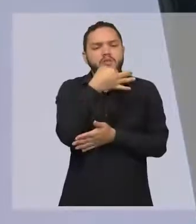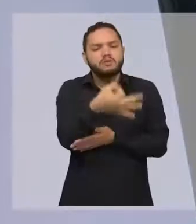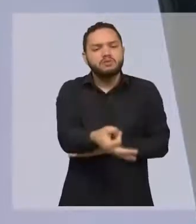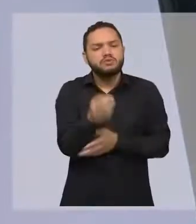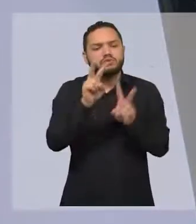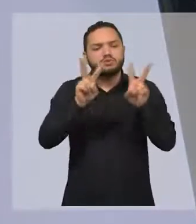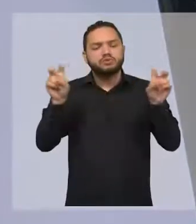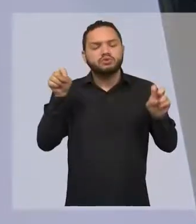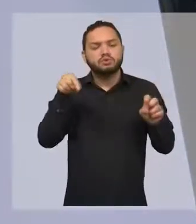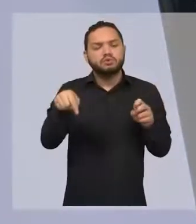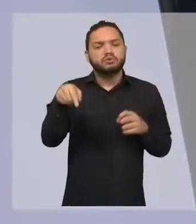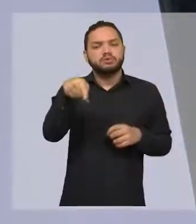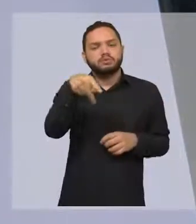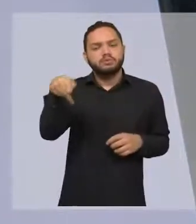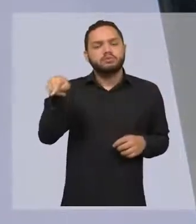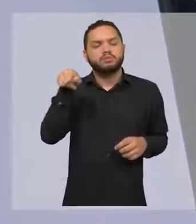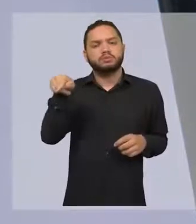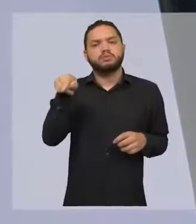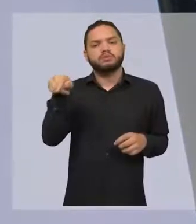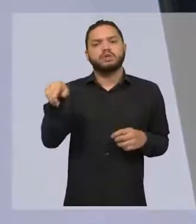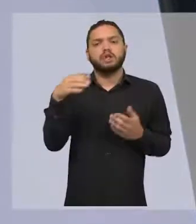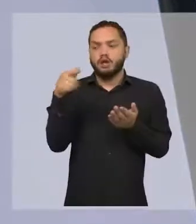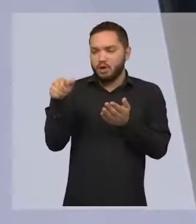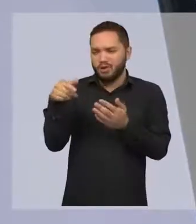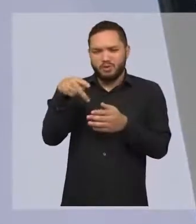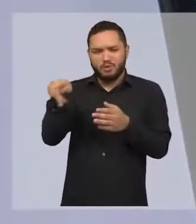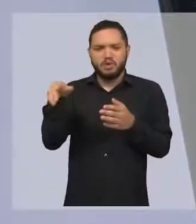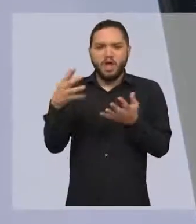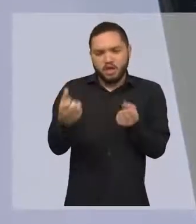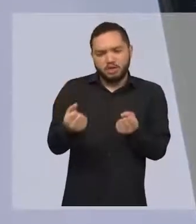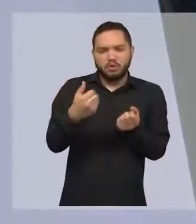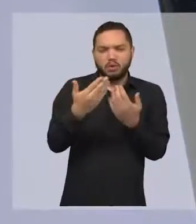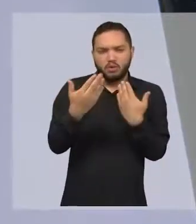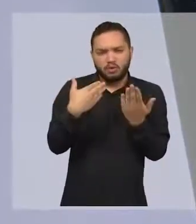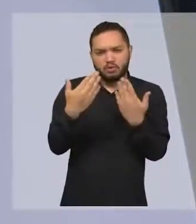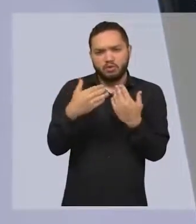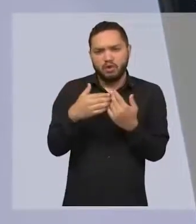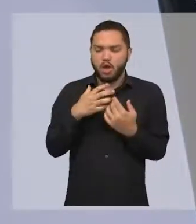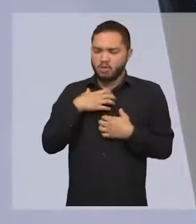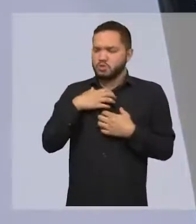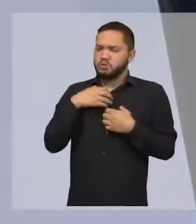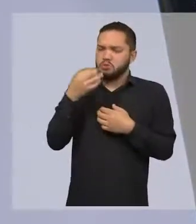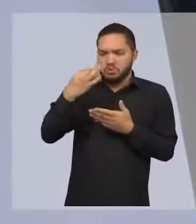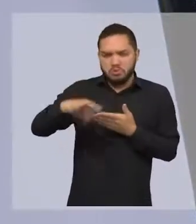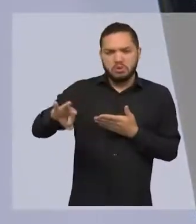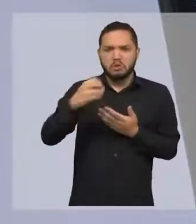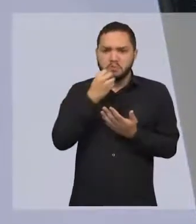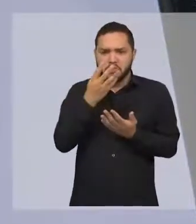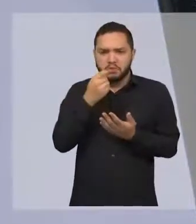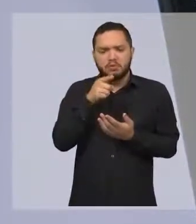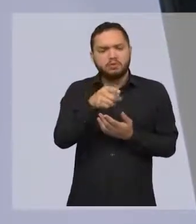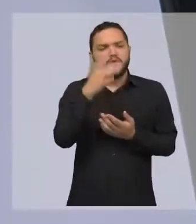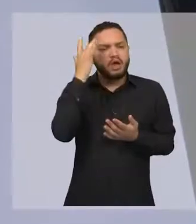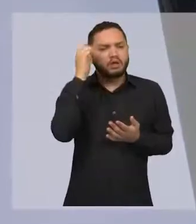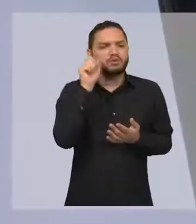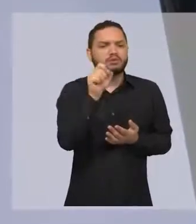professor da Federal Fluminense, disseram, não era isso não, nós queríamos era implantar a ditadura do proletariado. E o outro lado